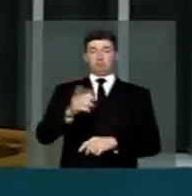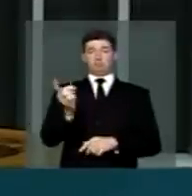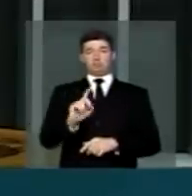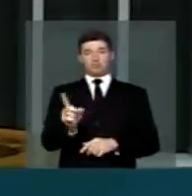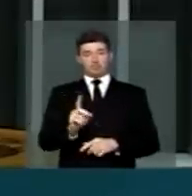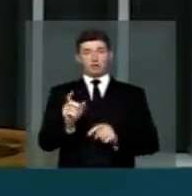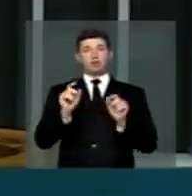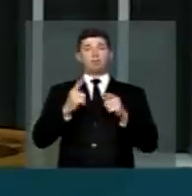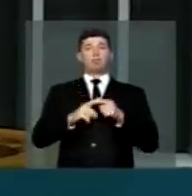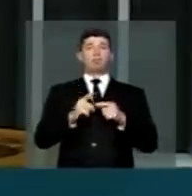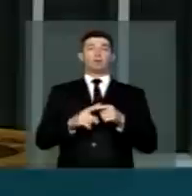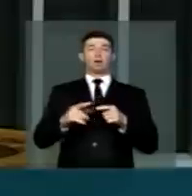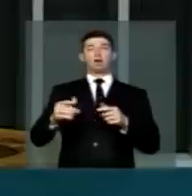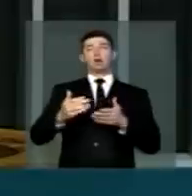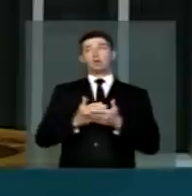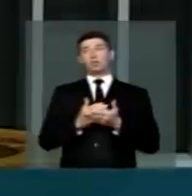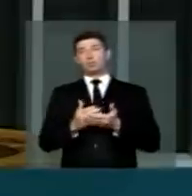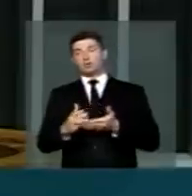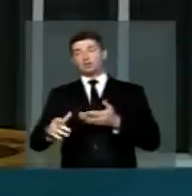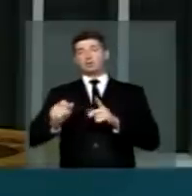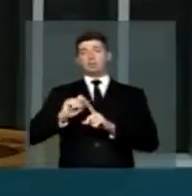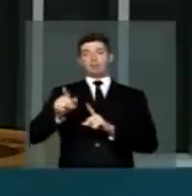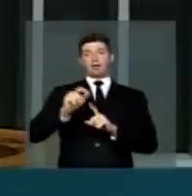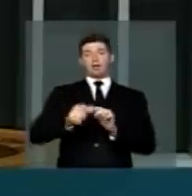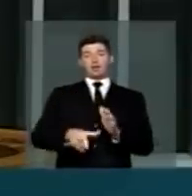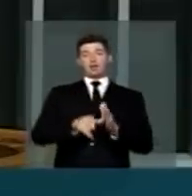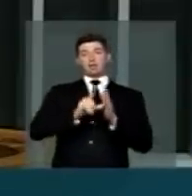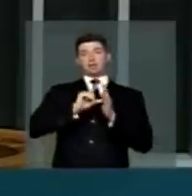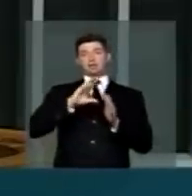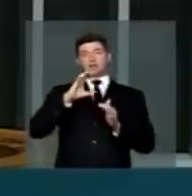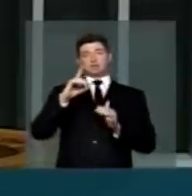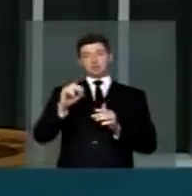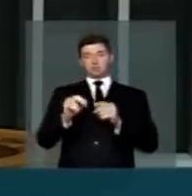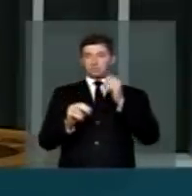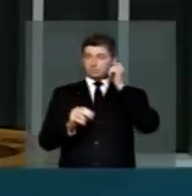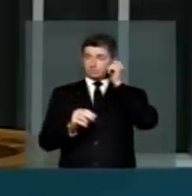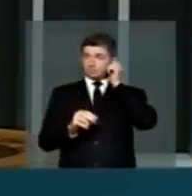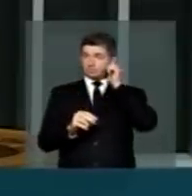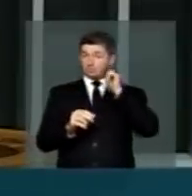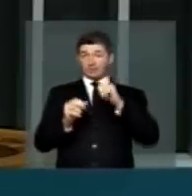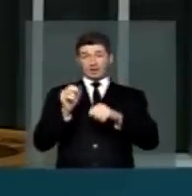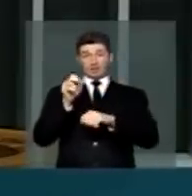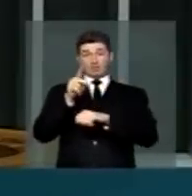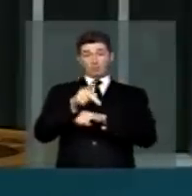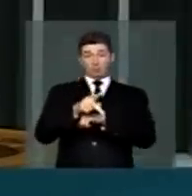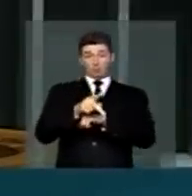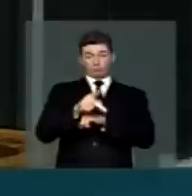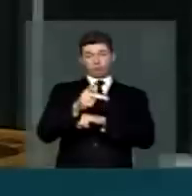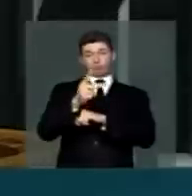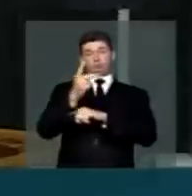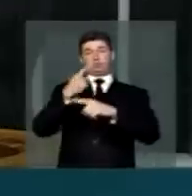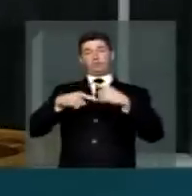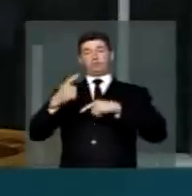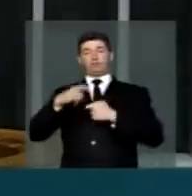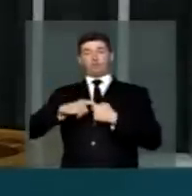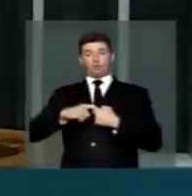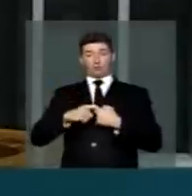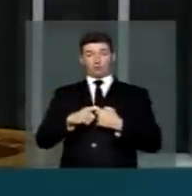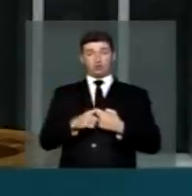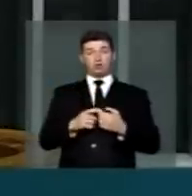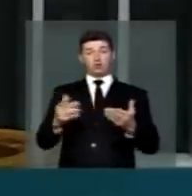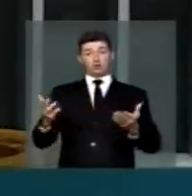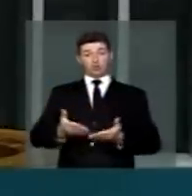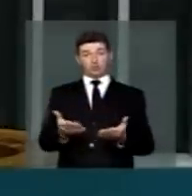fato de terem começado a contribuir mais cedo. A desaposentação também é um outro fator que